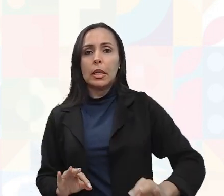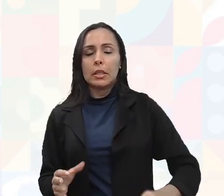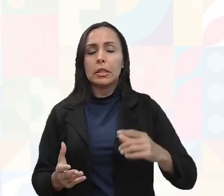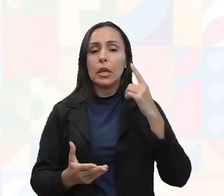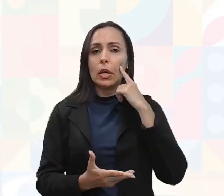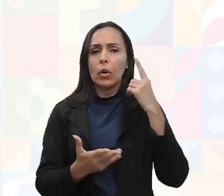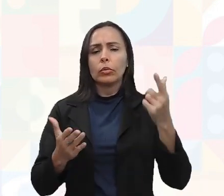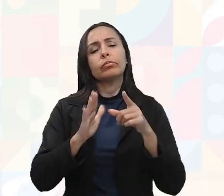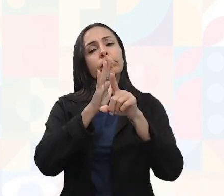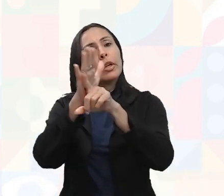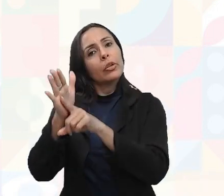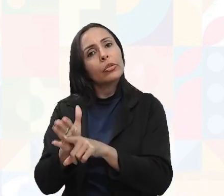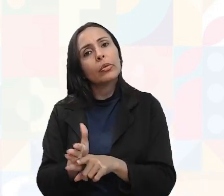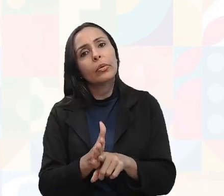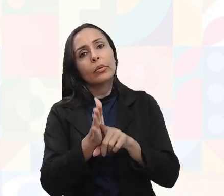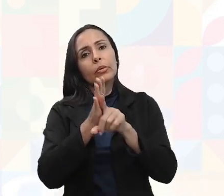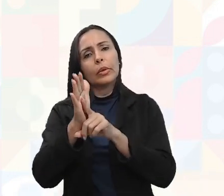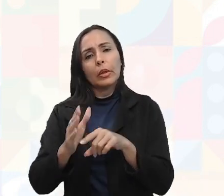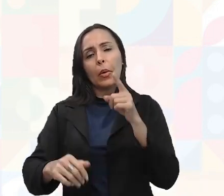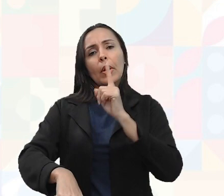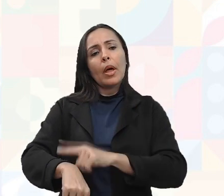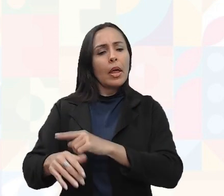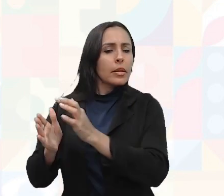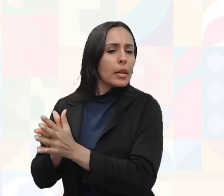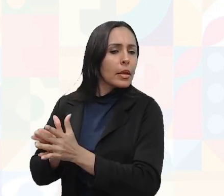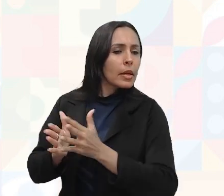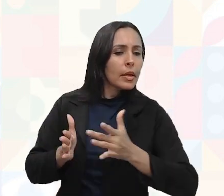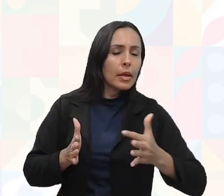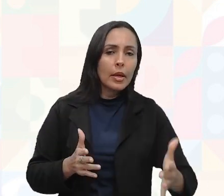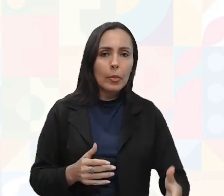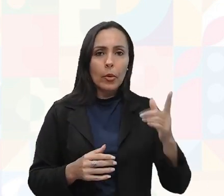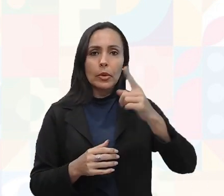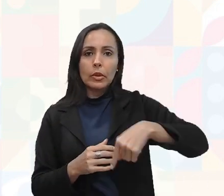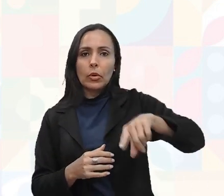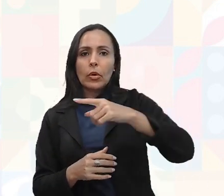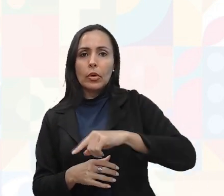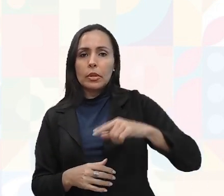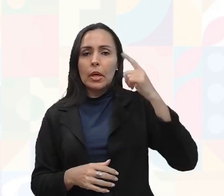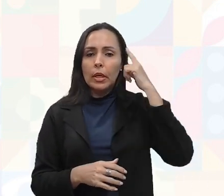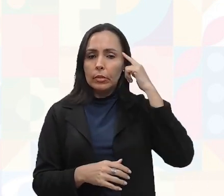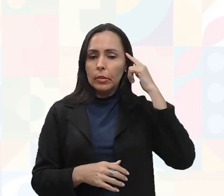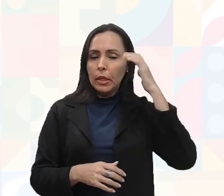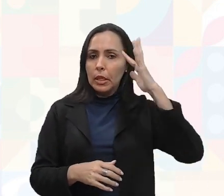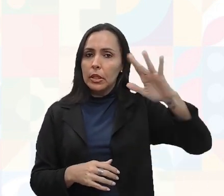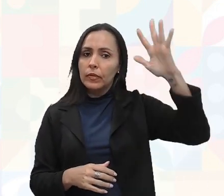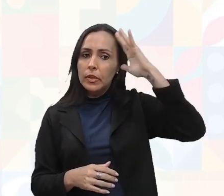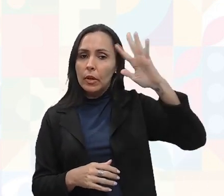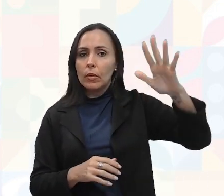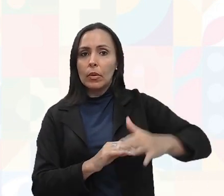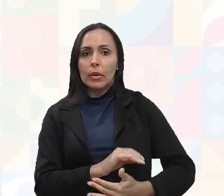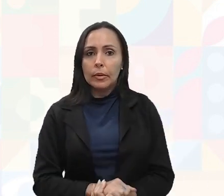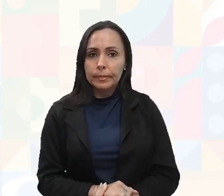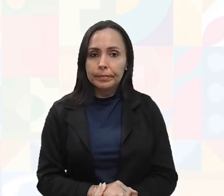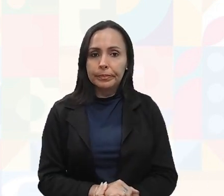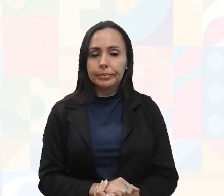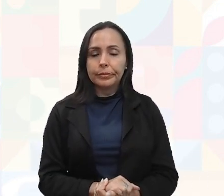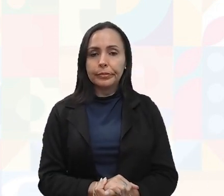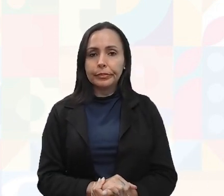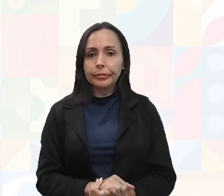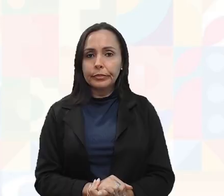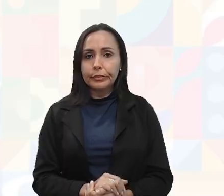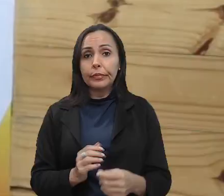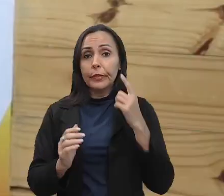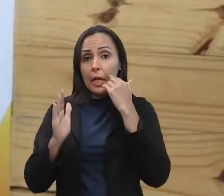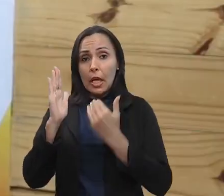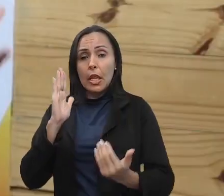né? Vai requerer muito tempo da gente, né, da nossa criação, da nossa criatividade. Então, além da gente